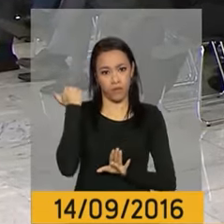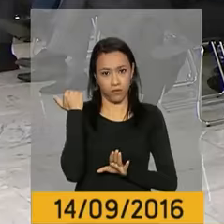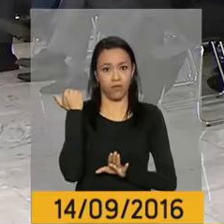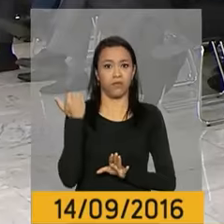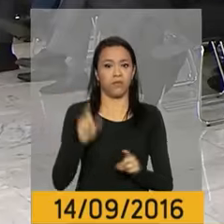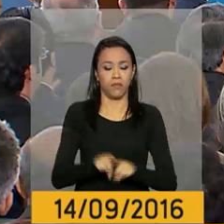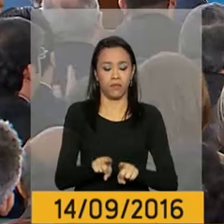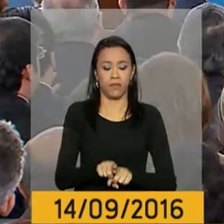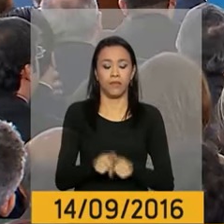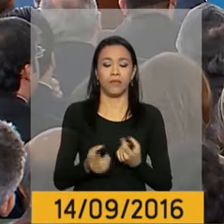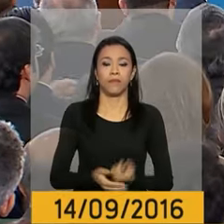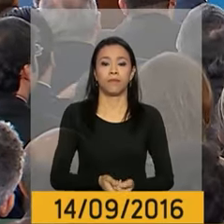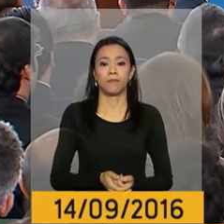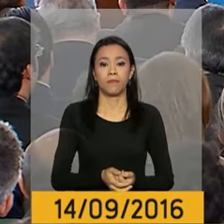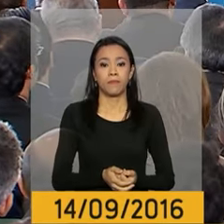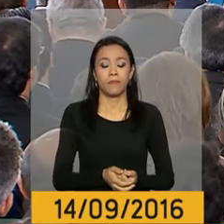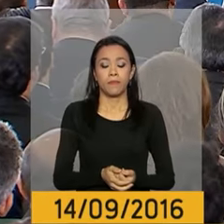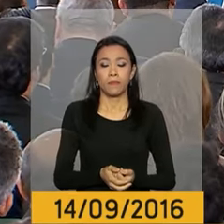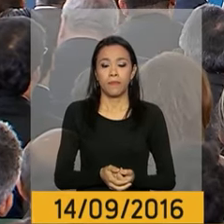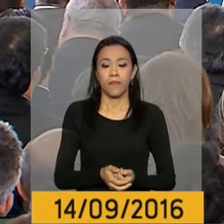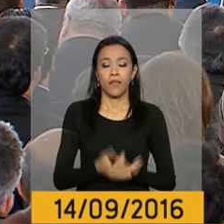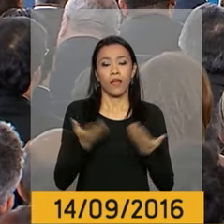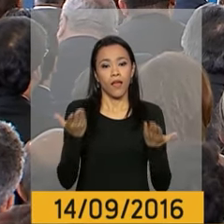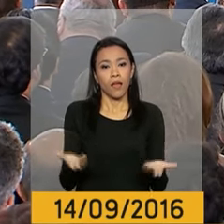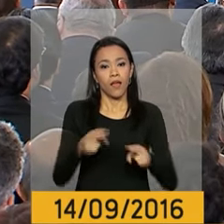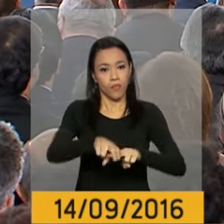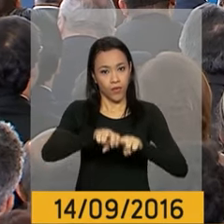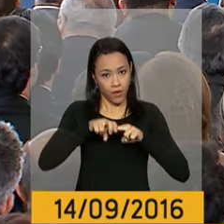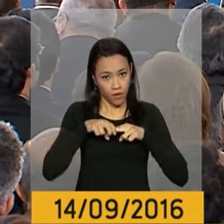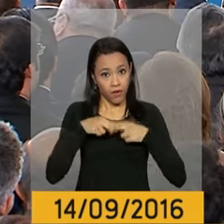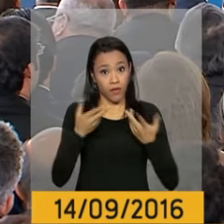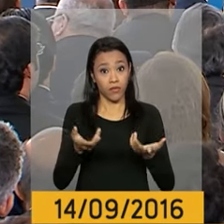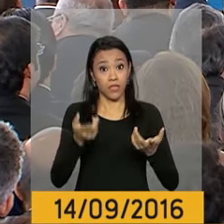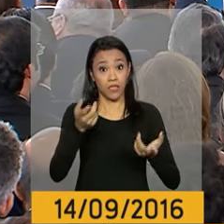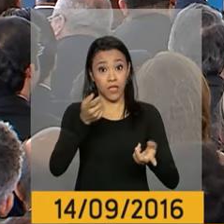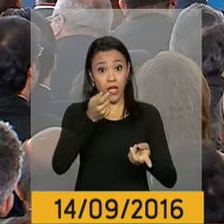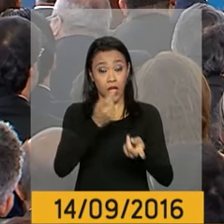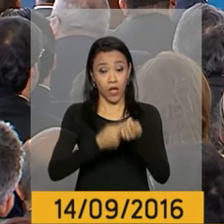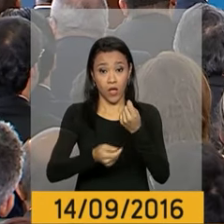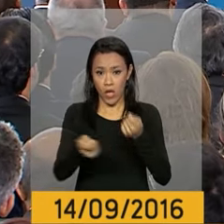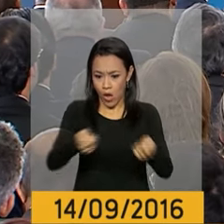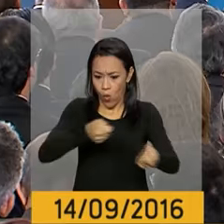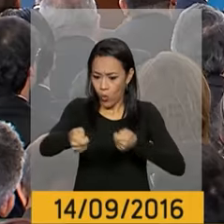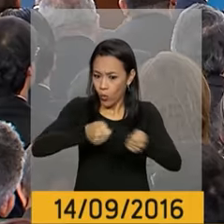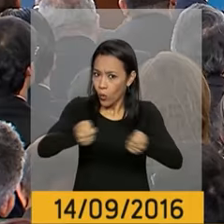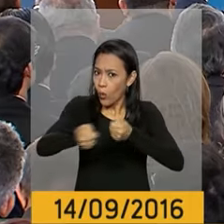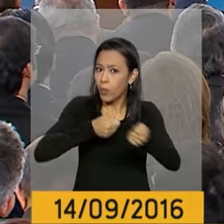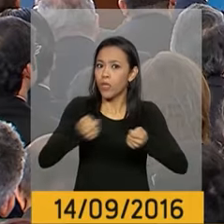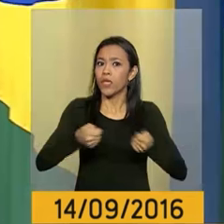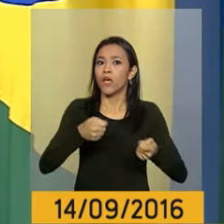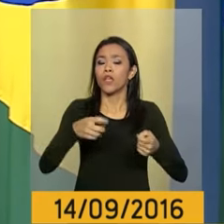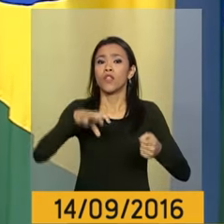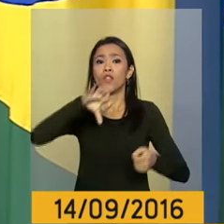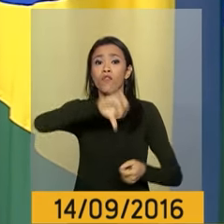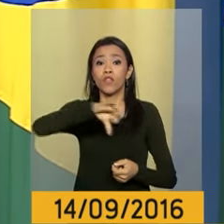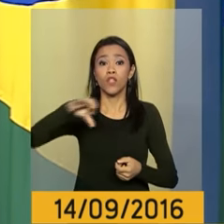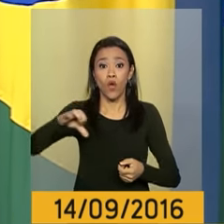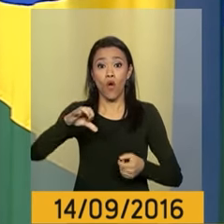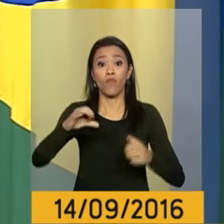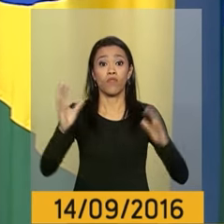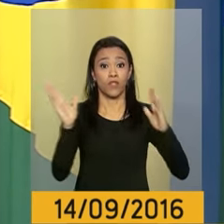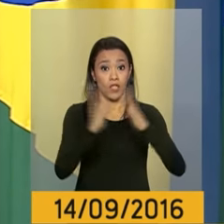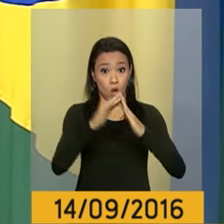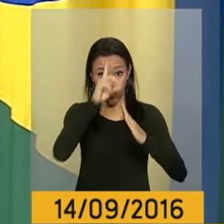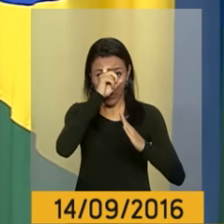Exatamente graças a essas economias, 99 unidades de pronto-socorro também passarão a